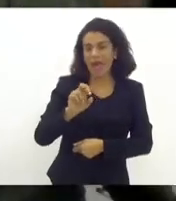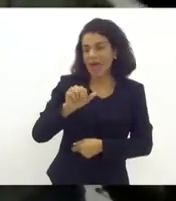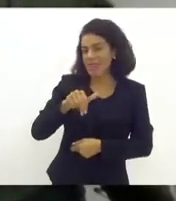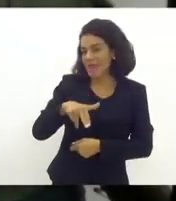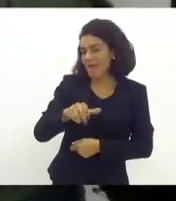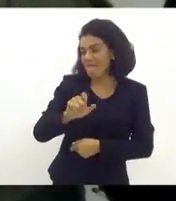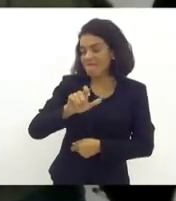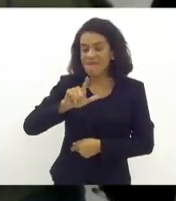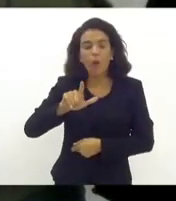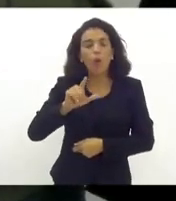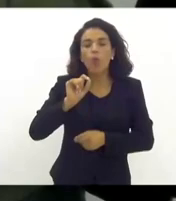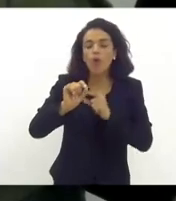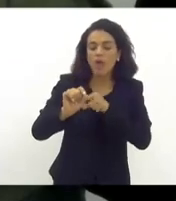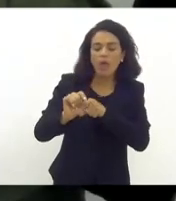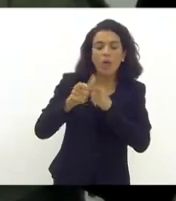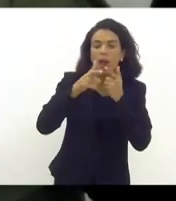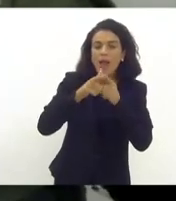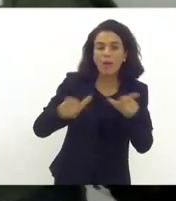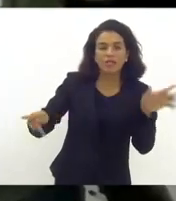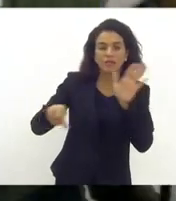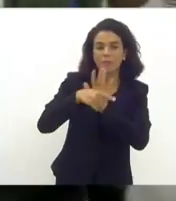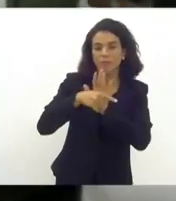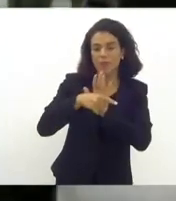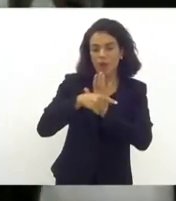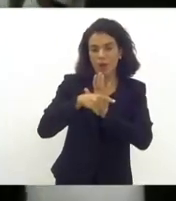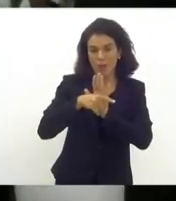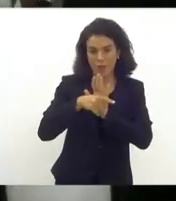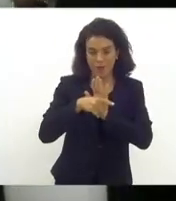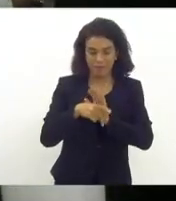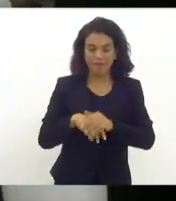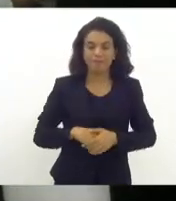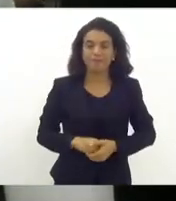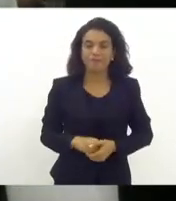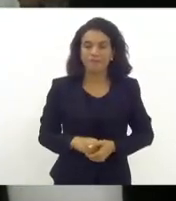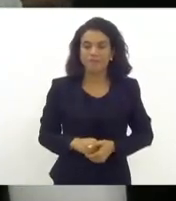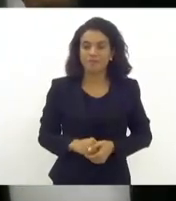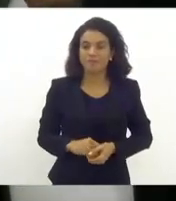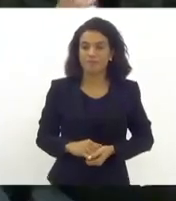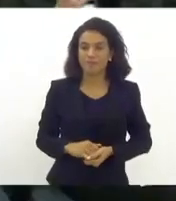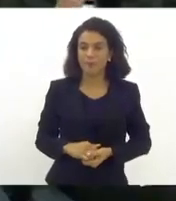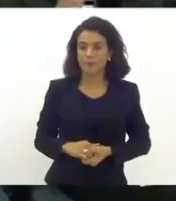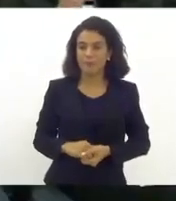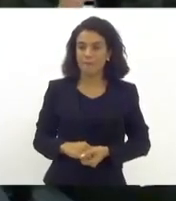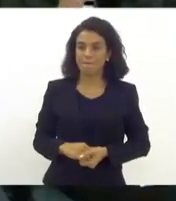ali é específico e precisa de política pública específica para ele muito obrigado gente